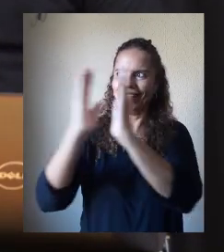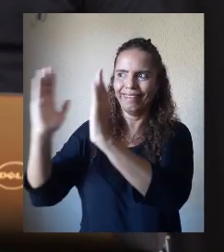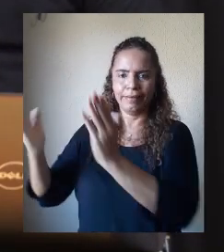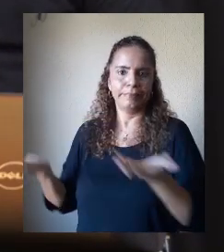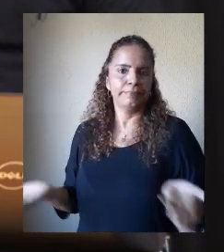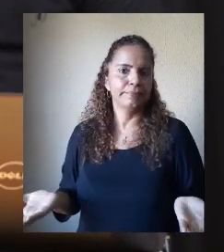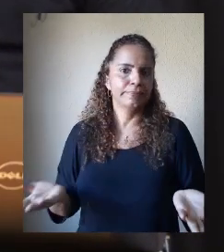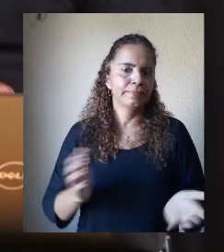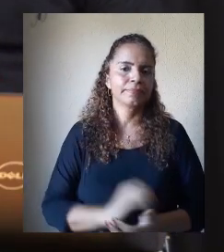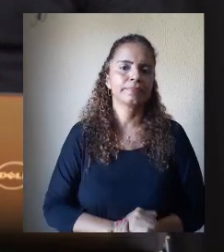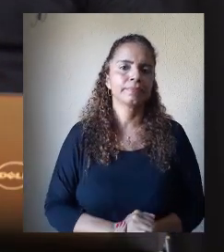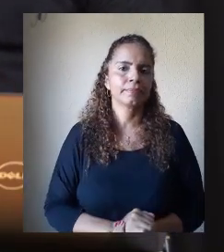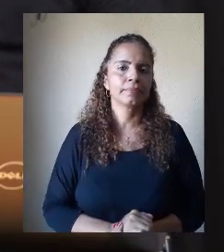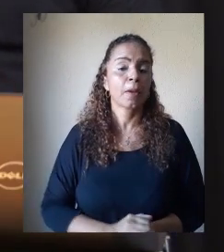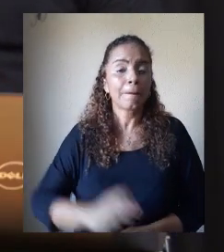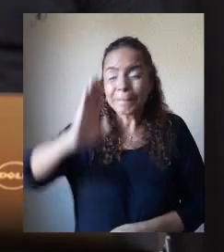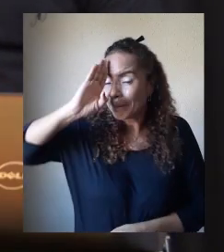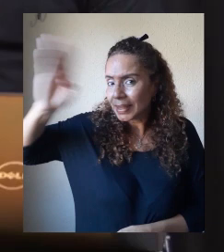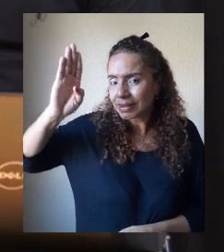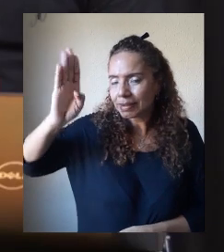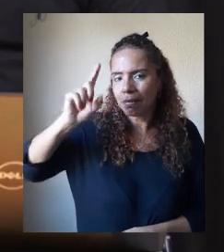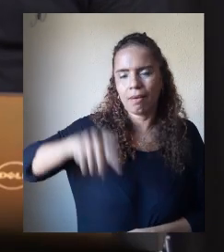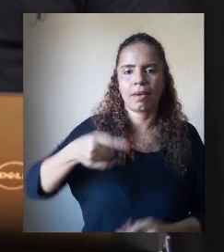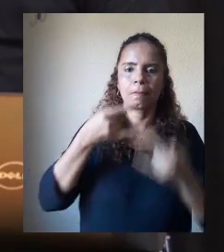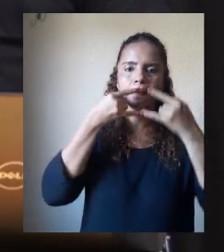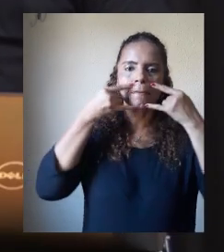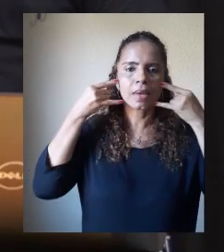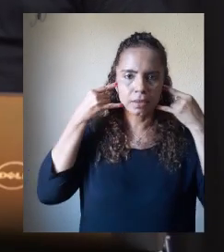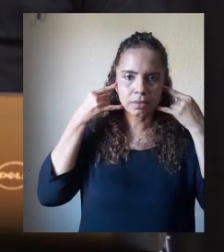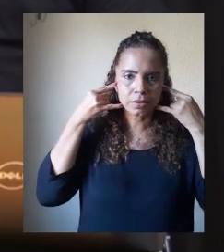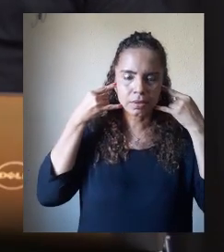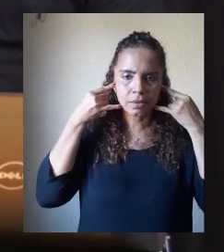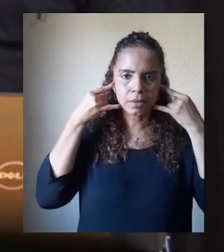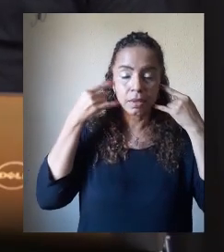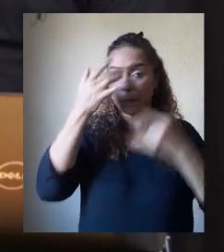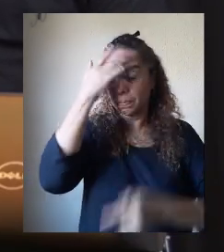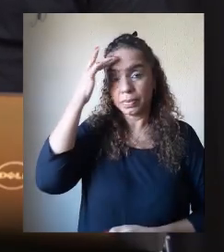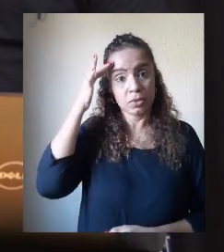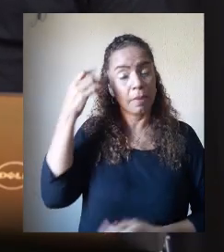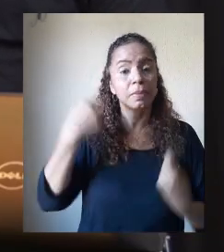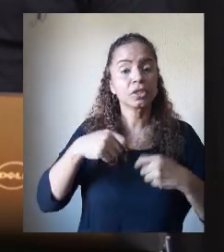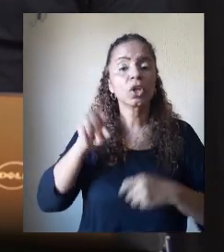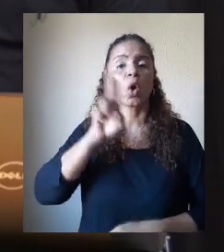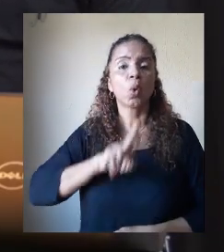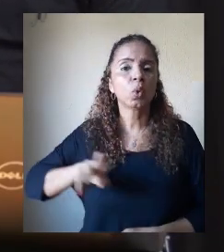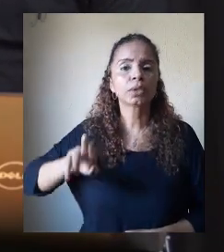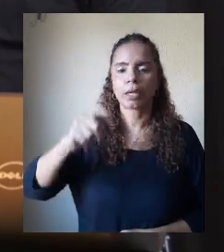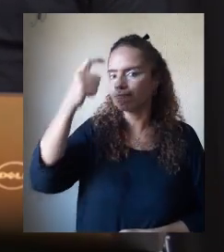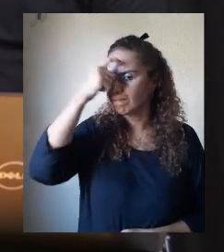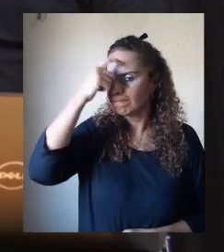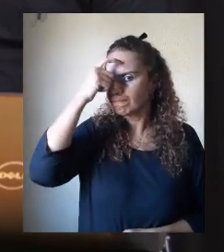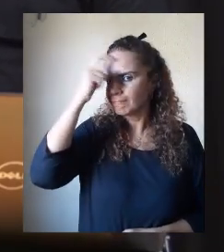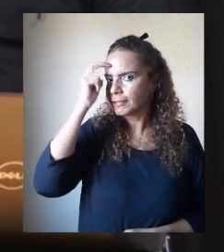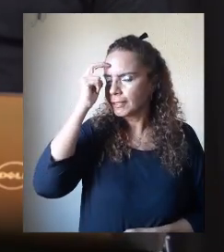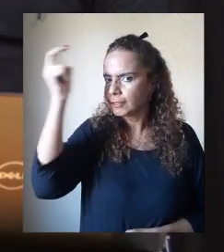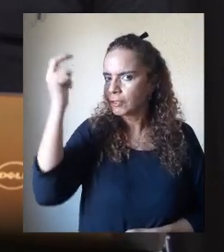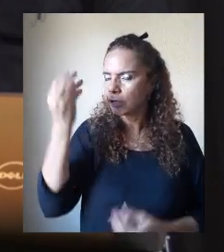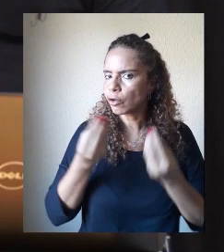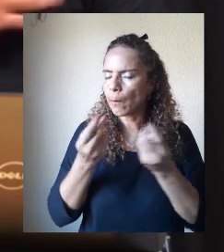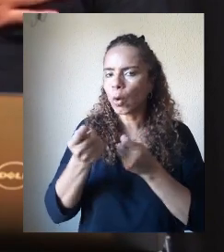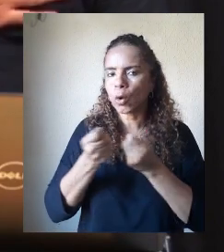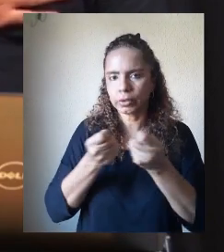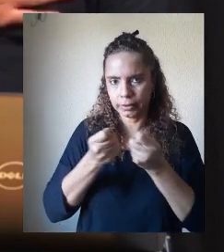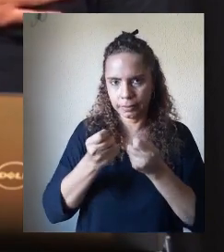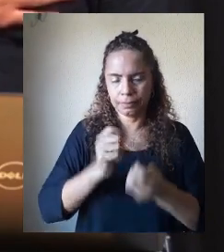que usar uma forma um pouquinho mais inteligente do que a gente está vendo com muita frequência.